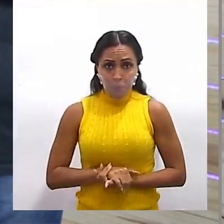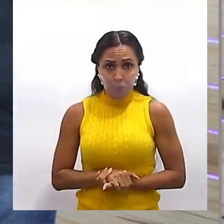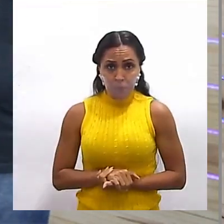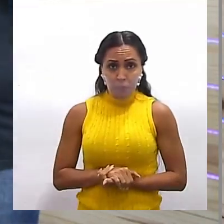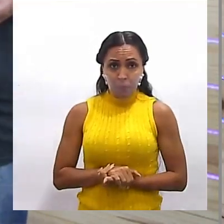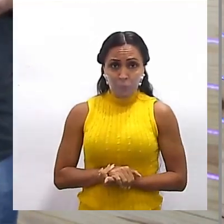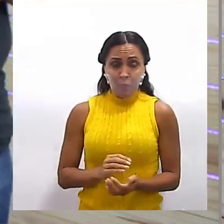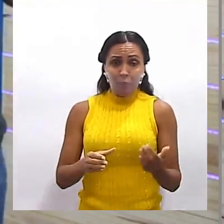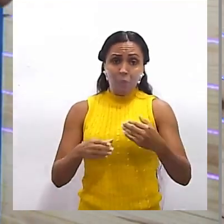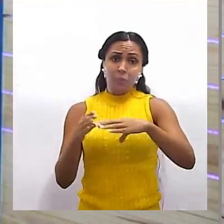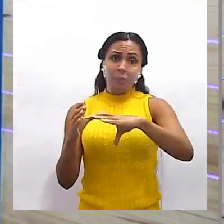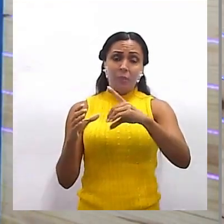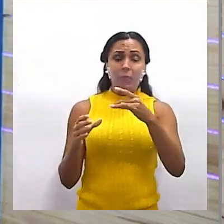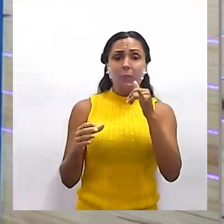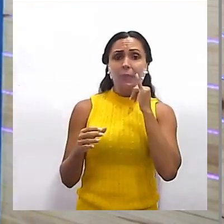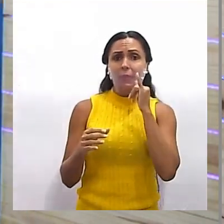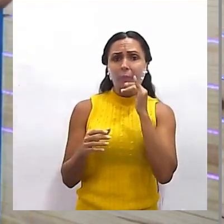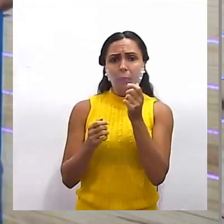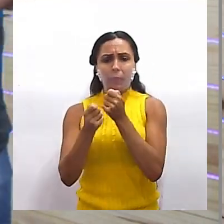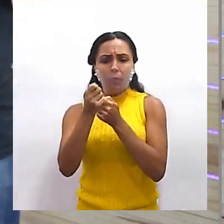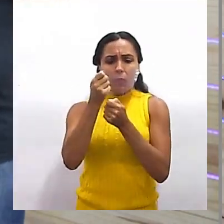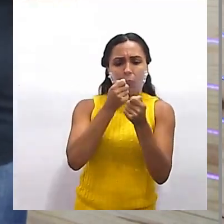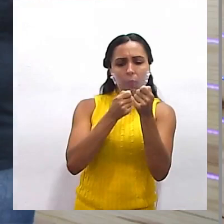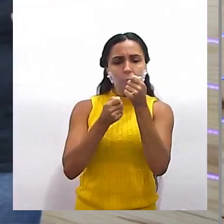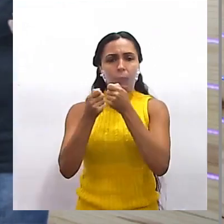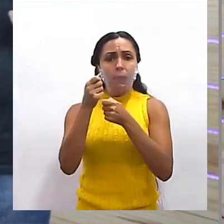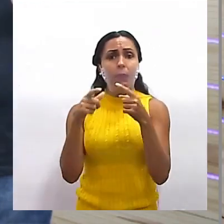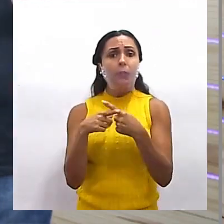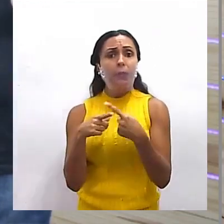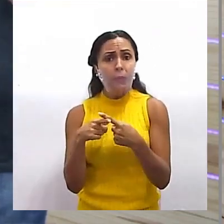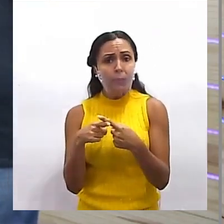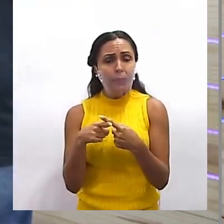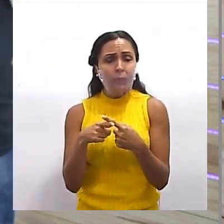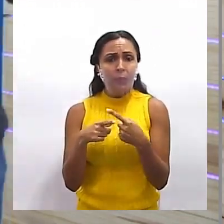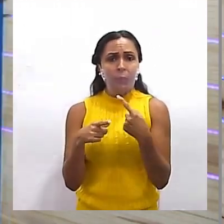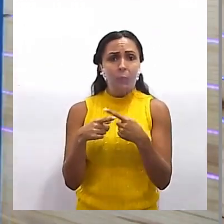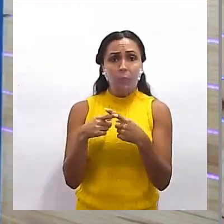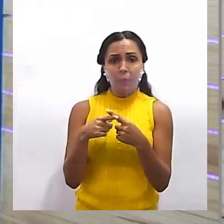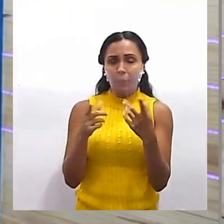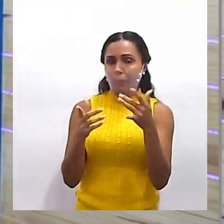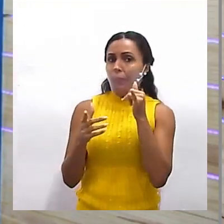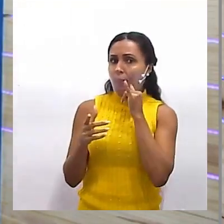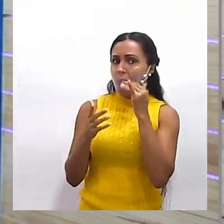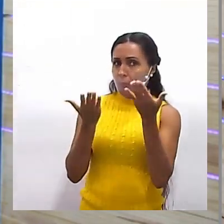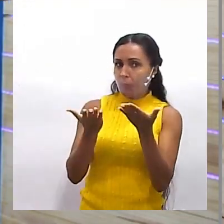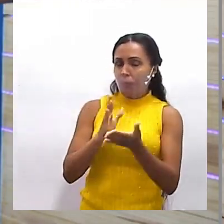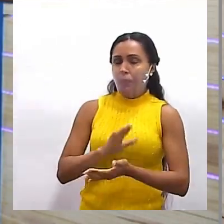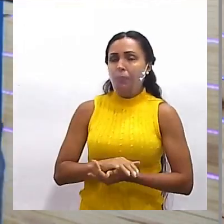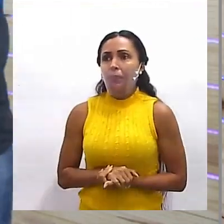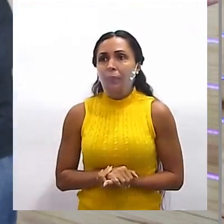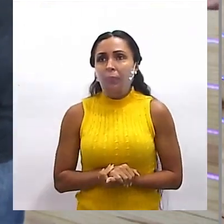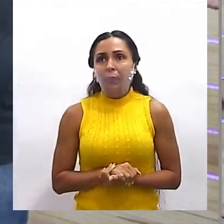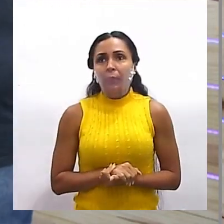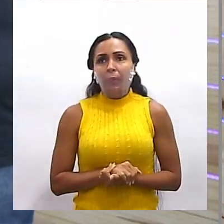Dentro de um CD, pessoal, a gente precisa ter esse controle. Por quê? Imagine você que dentro do CD entram inúmeros